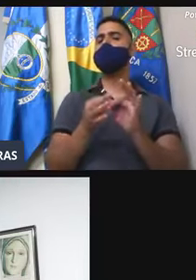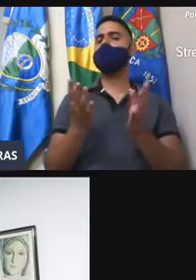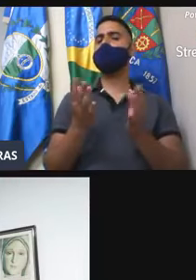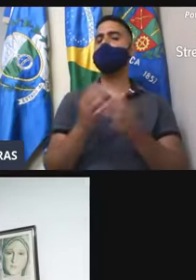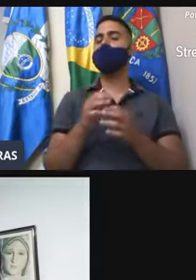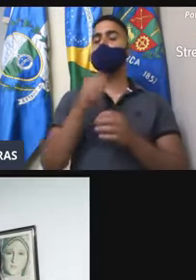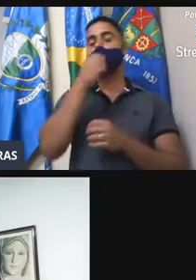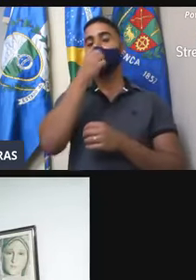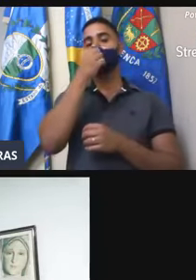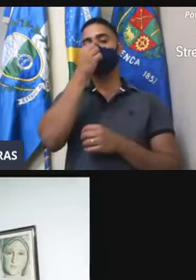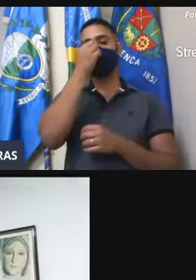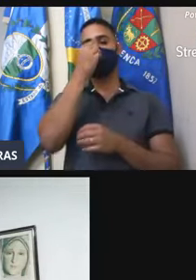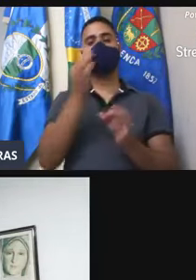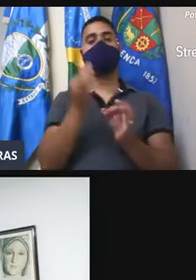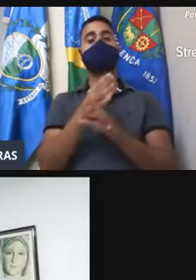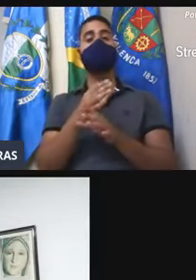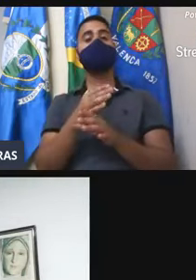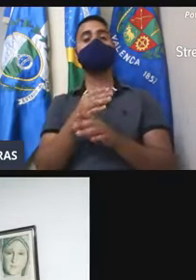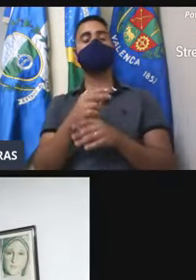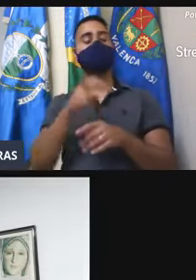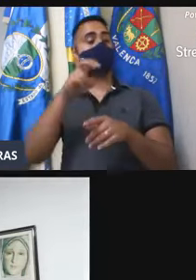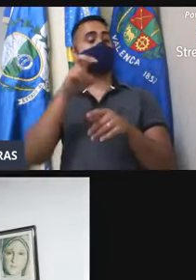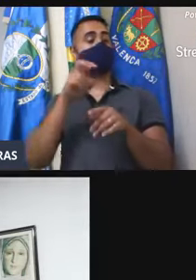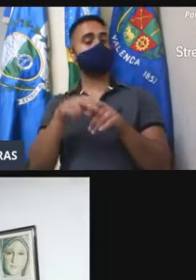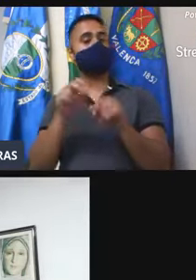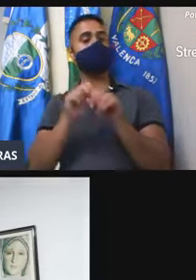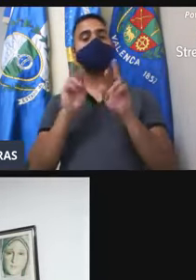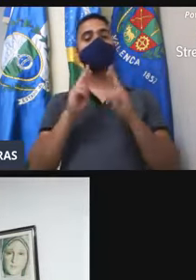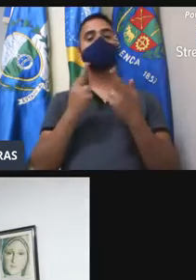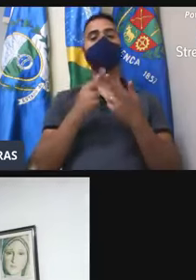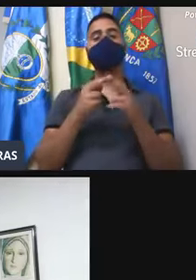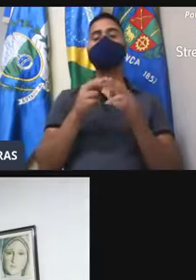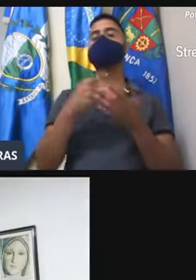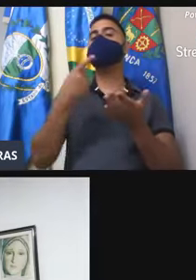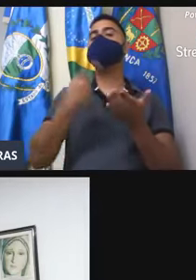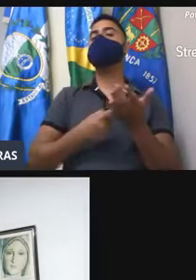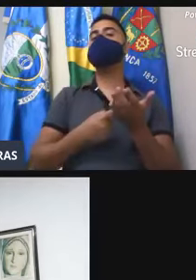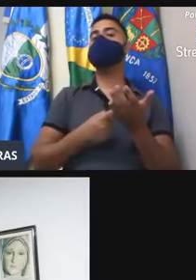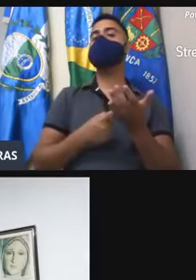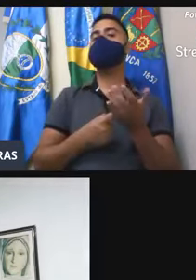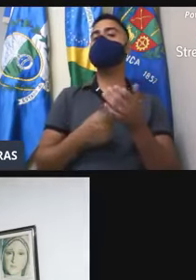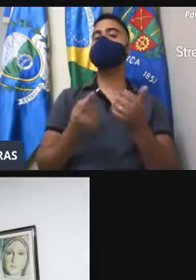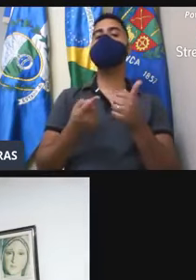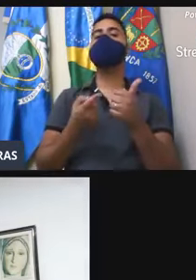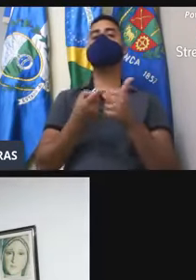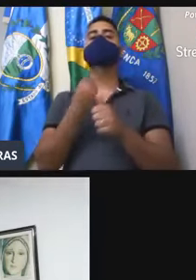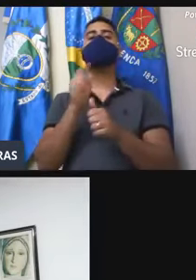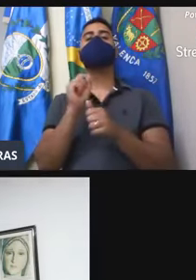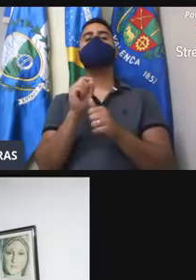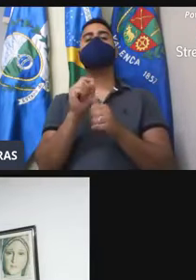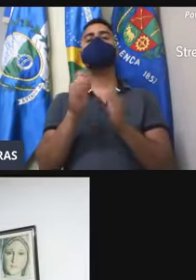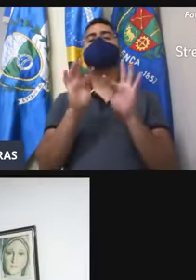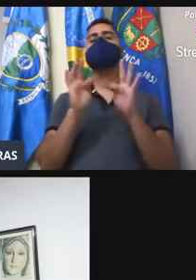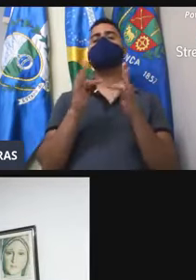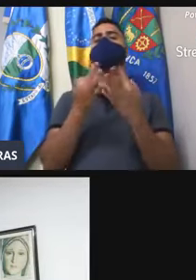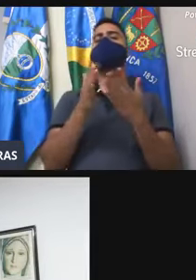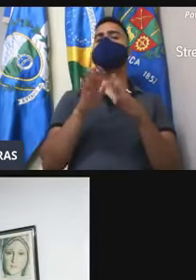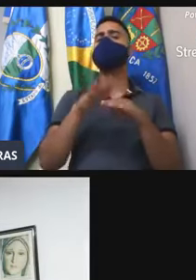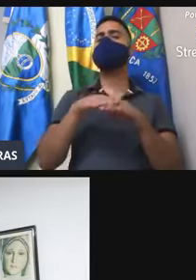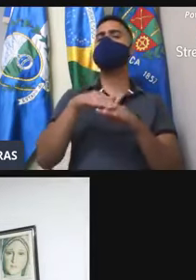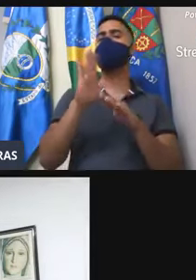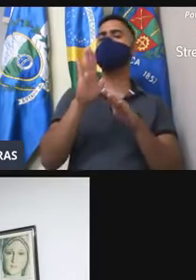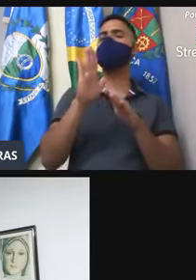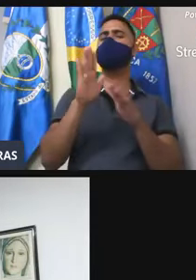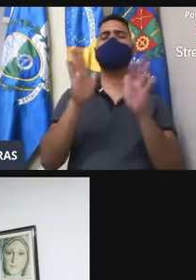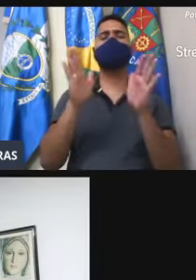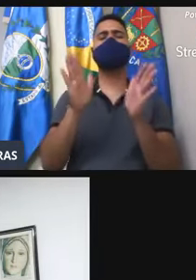a gente vai sentar e alinhar para que chegue primeiro, entendeu? Nas mais pessoas mais